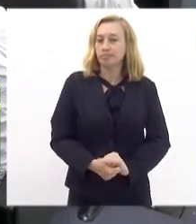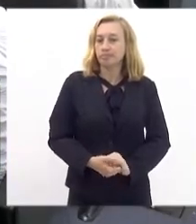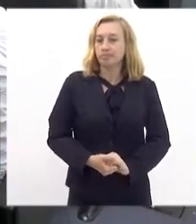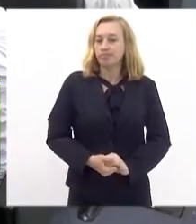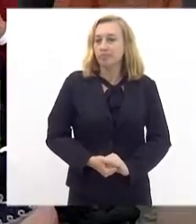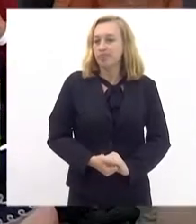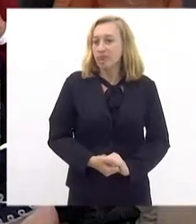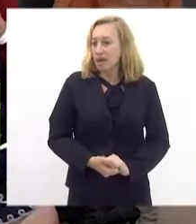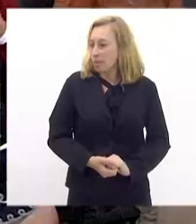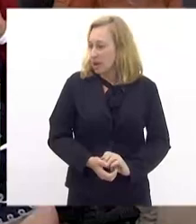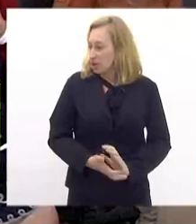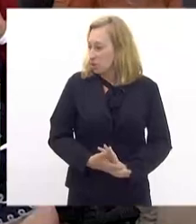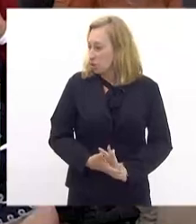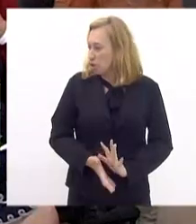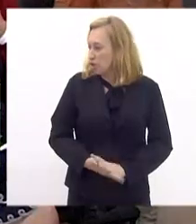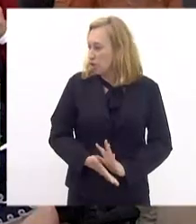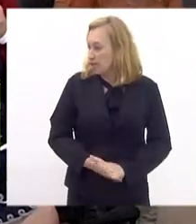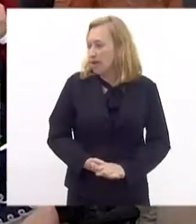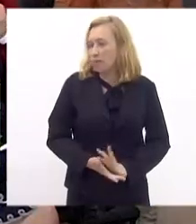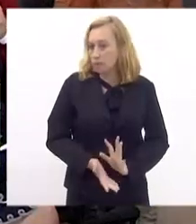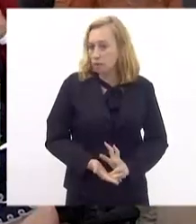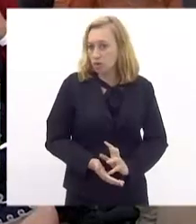E aí